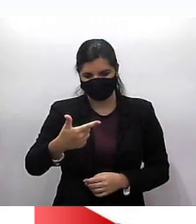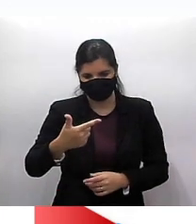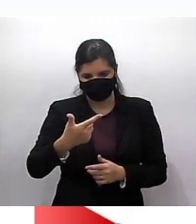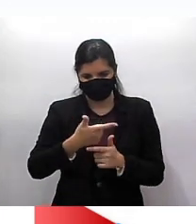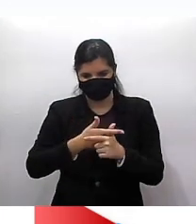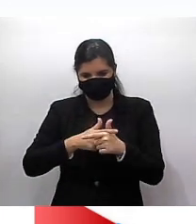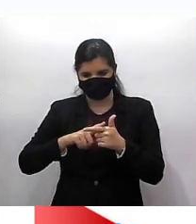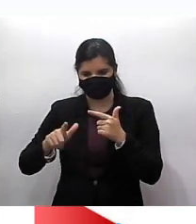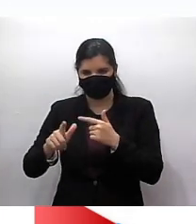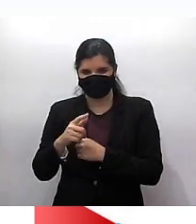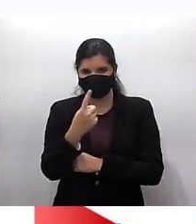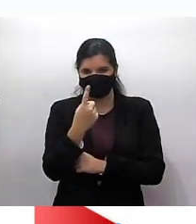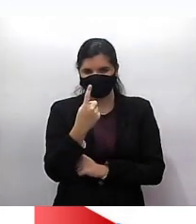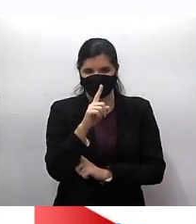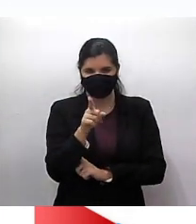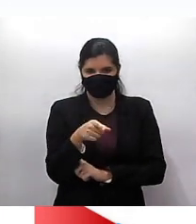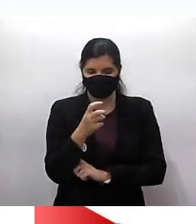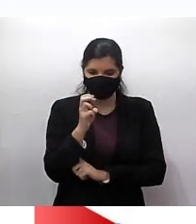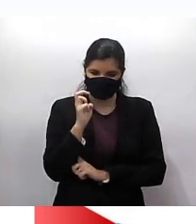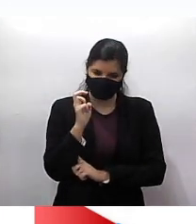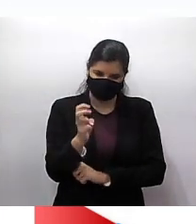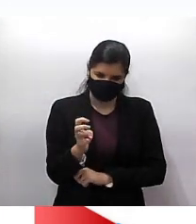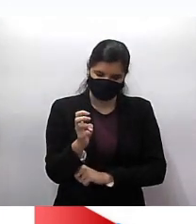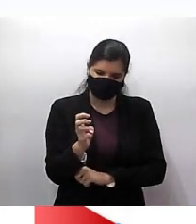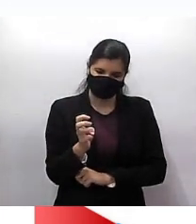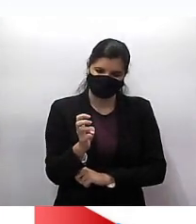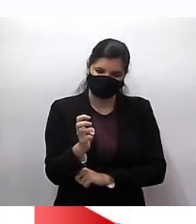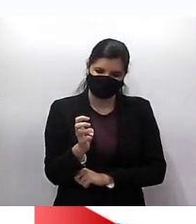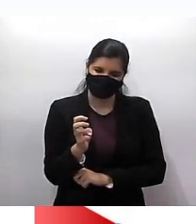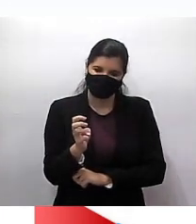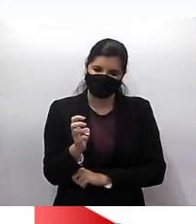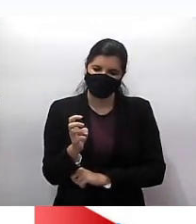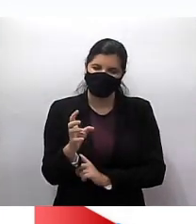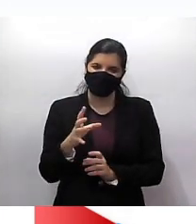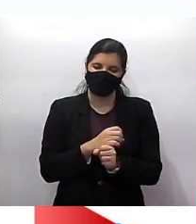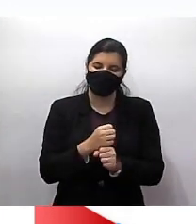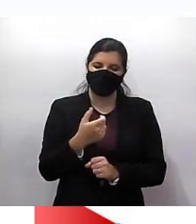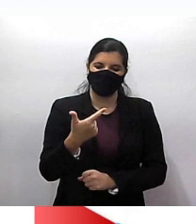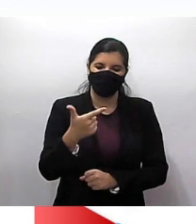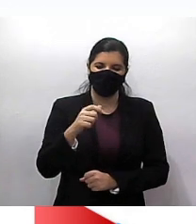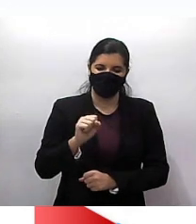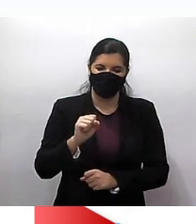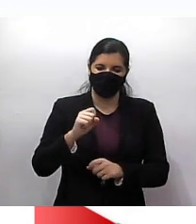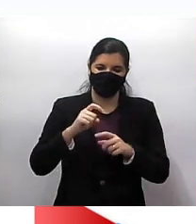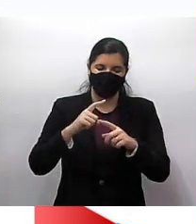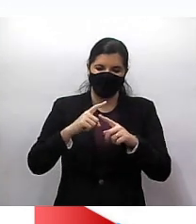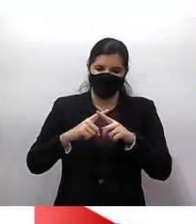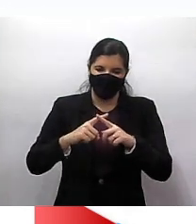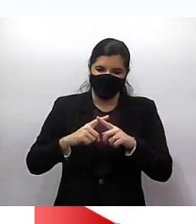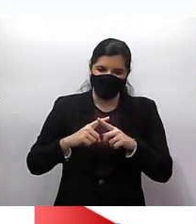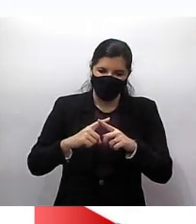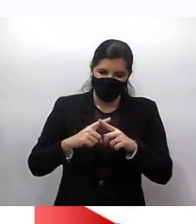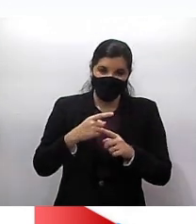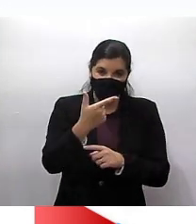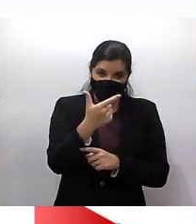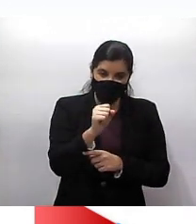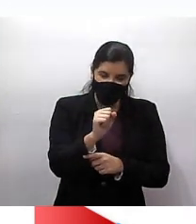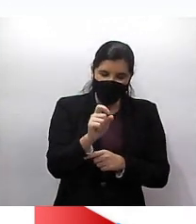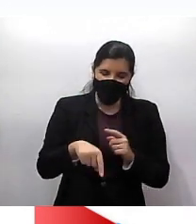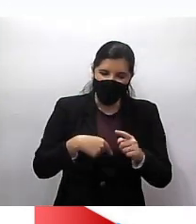por 1,5, que são as mudas, para os pés de laranja, vai dar 28. Depois eu